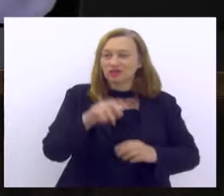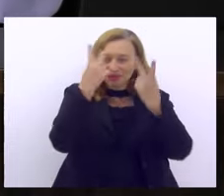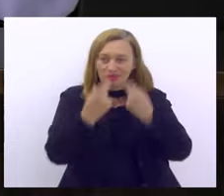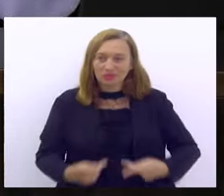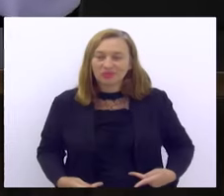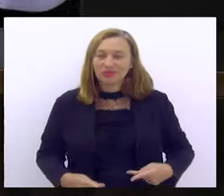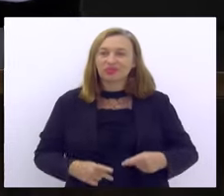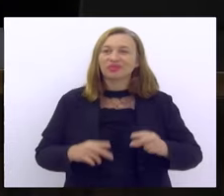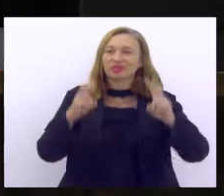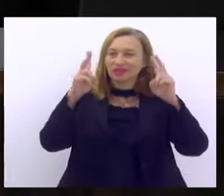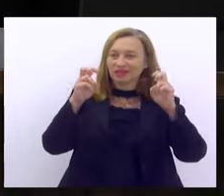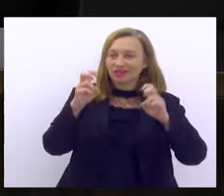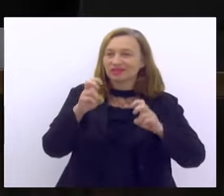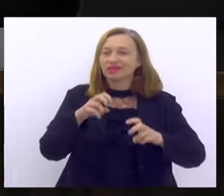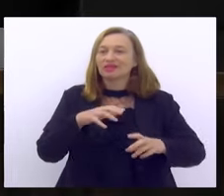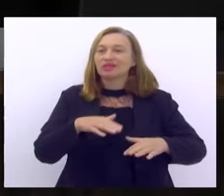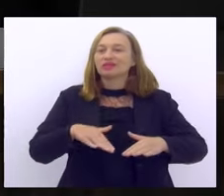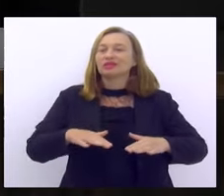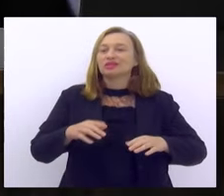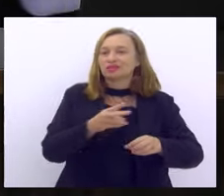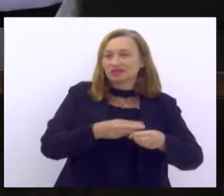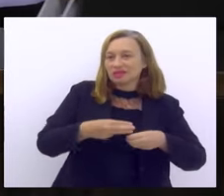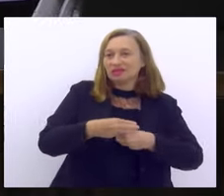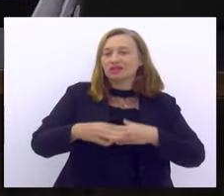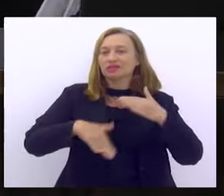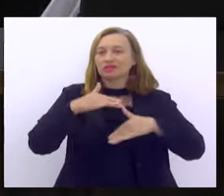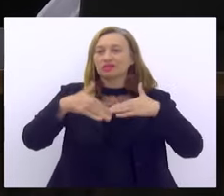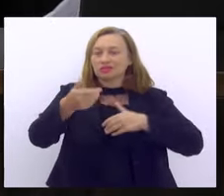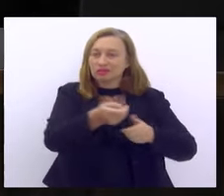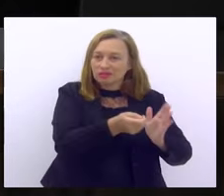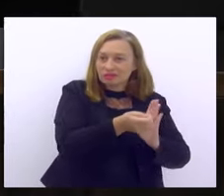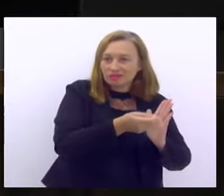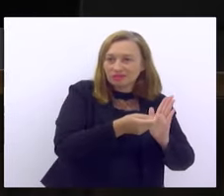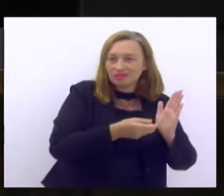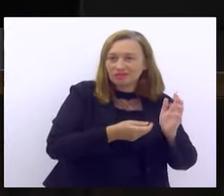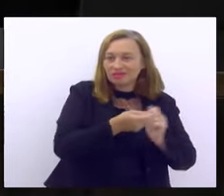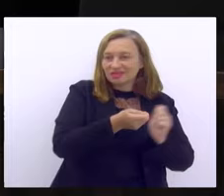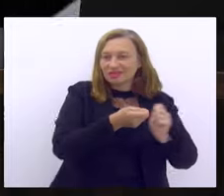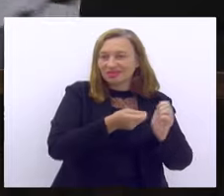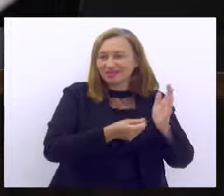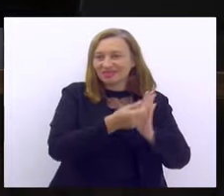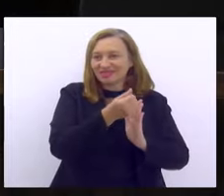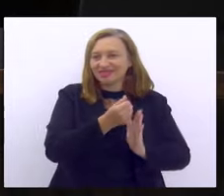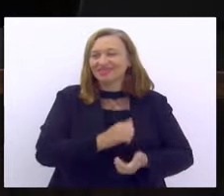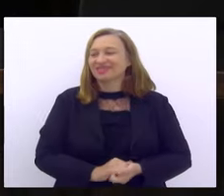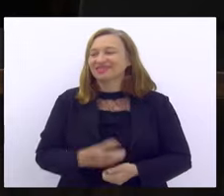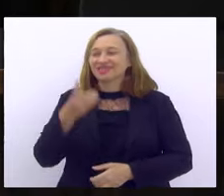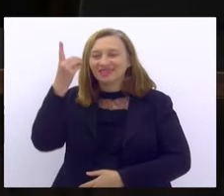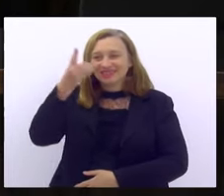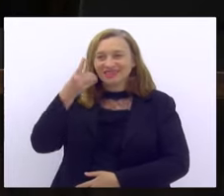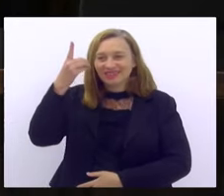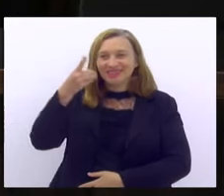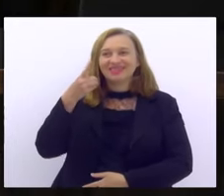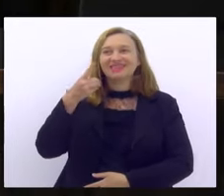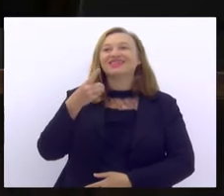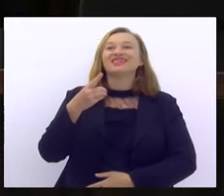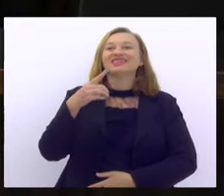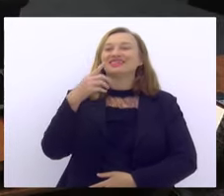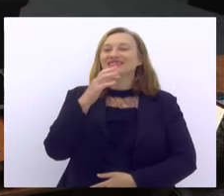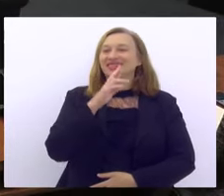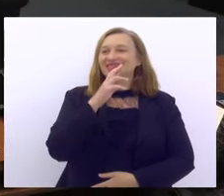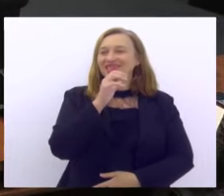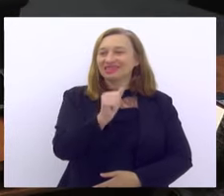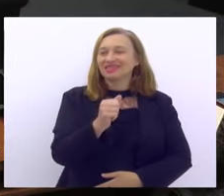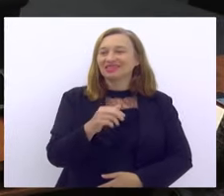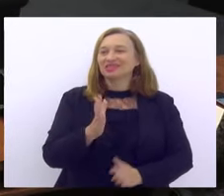Municipais, Desenvolvimento Regional, Orçamentos, Finanças, Fiscalização Financeira e Controle. Permitir parecer pela Constituição e Justiça, deputado Rodrigo Amorim. Questão de